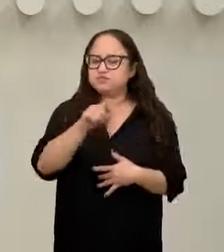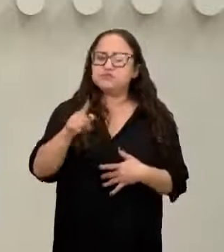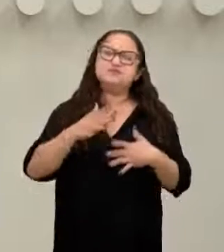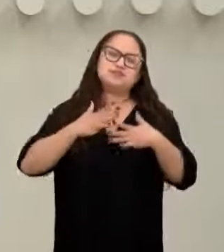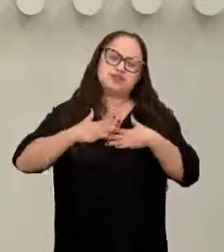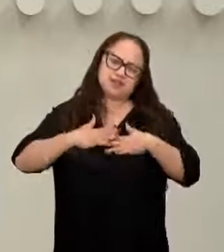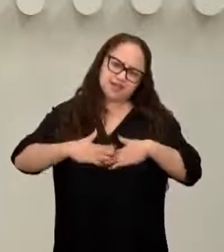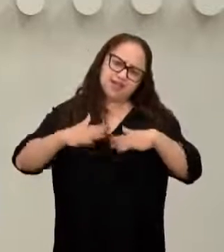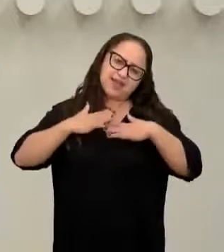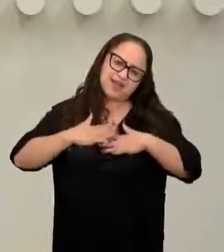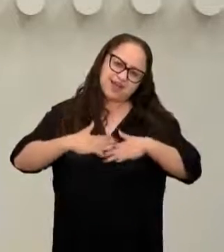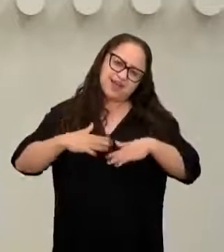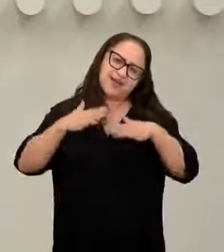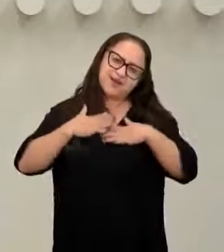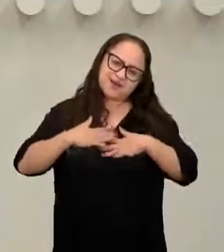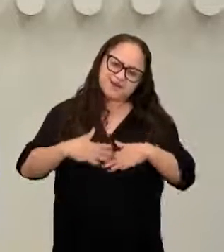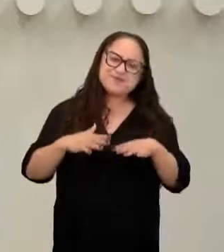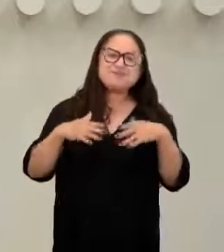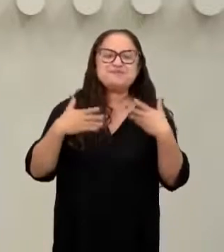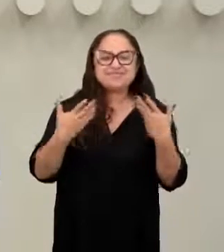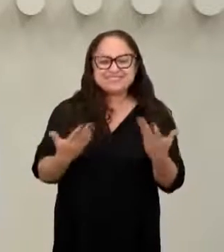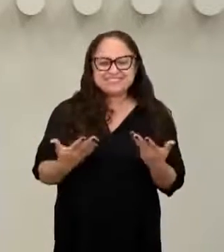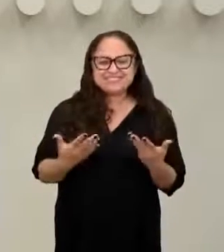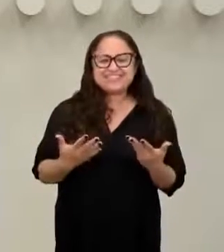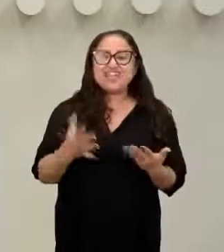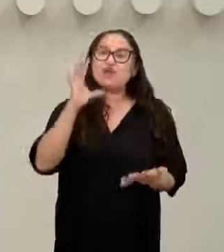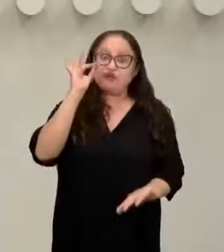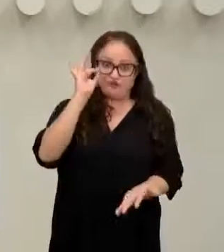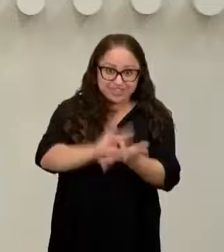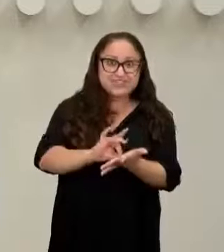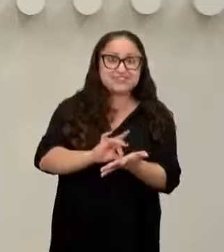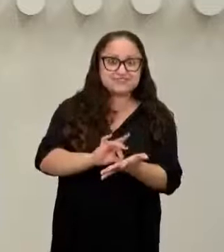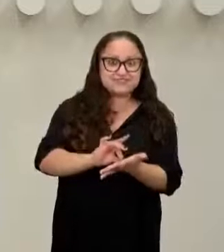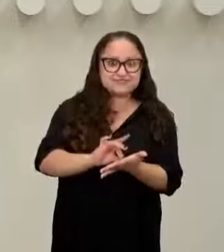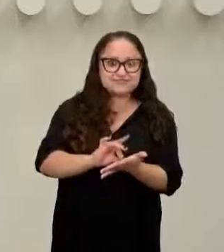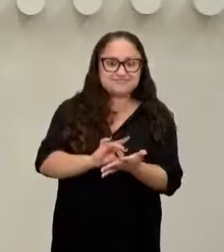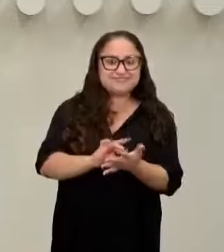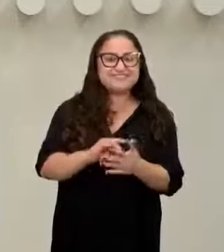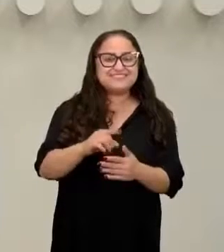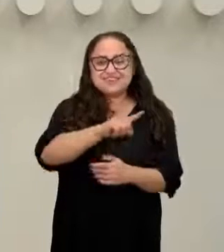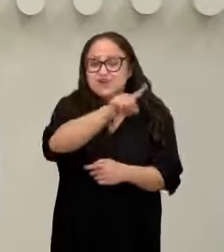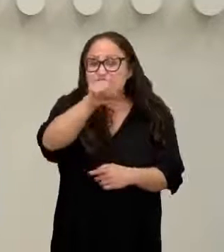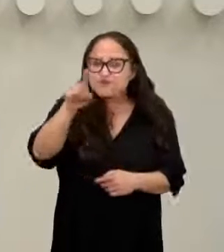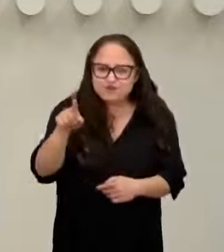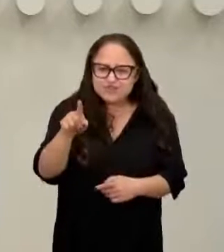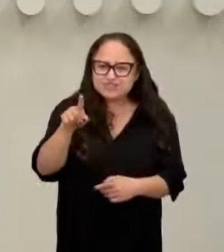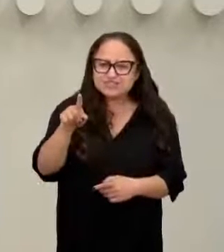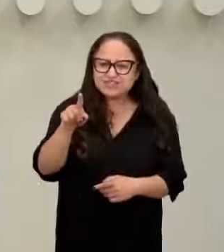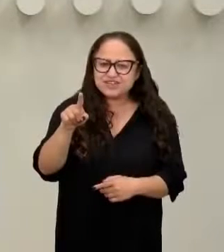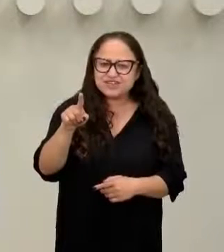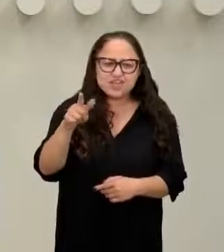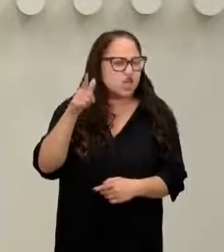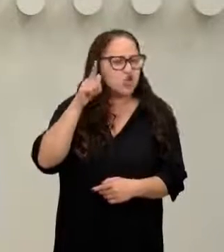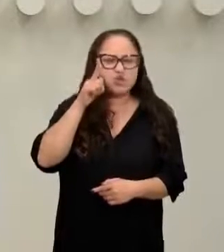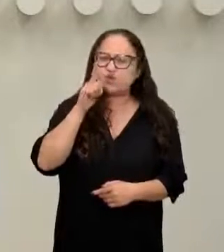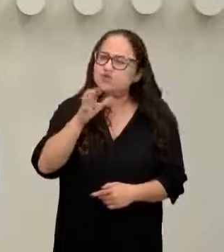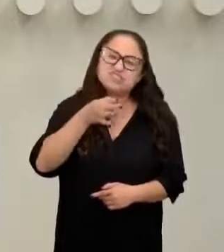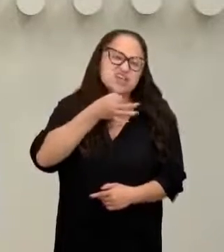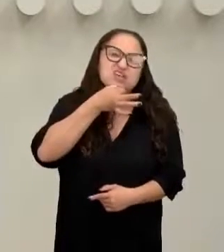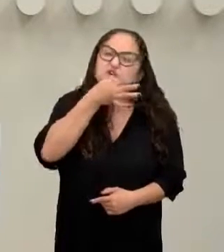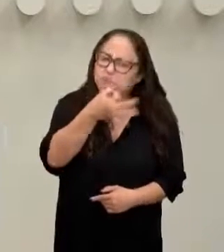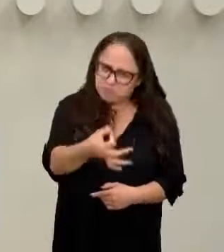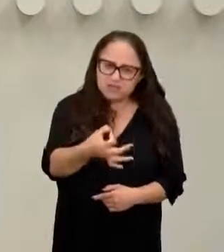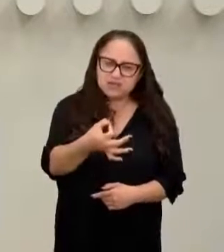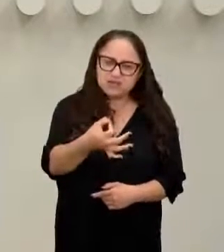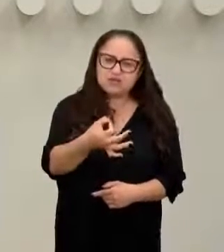tranquilidade, com a maior leveza e com a maior sinceridade possível. Você não vai conseguir emitir uma opinião